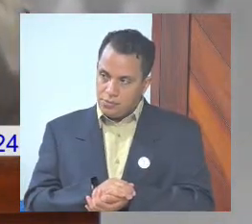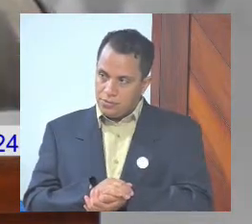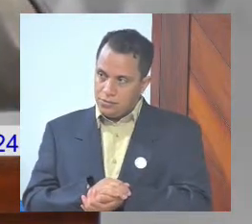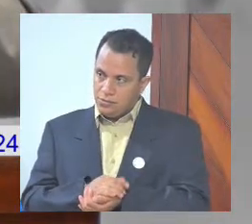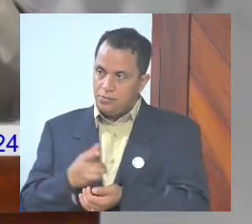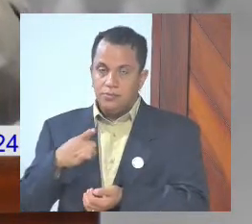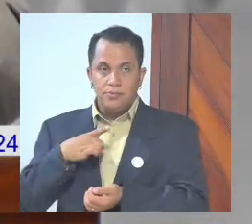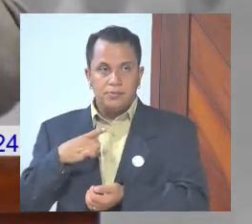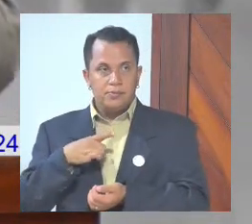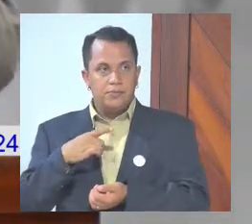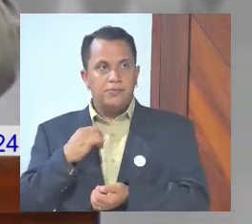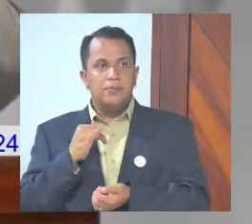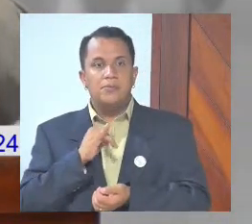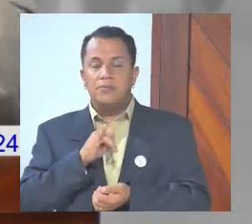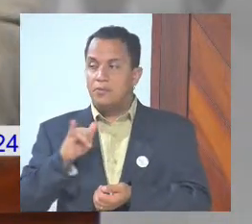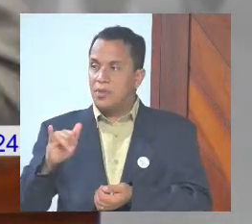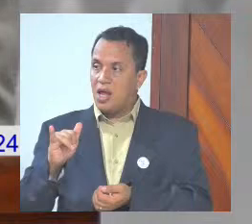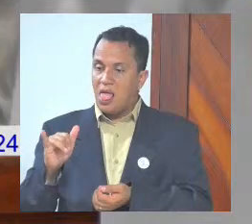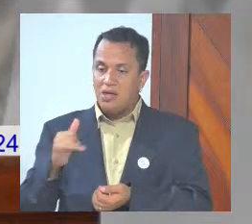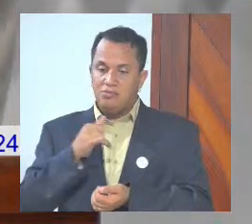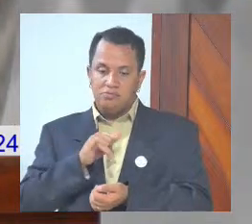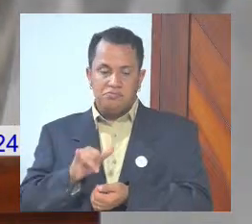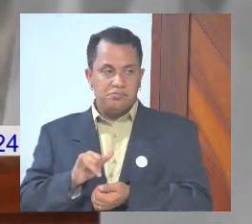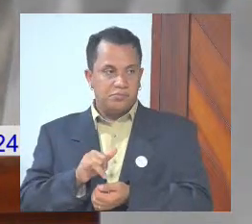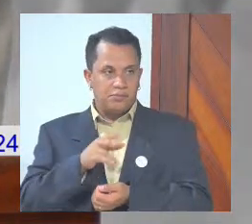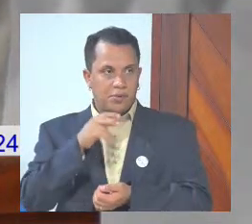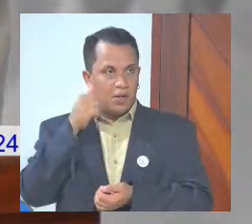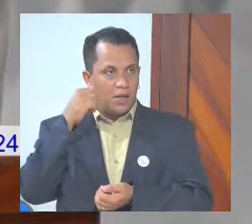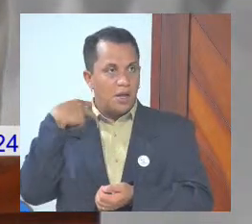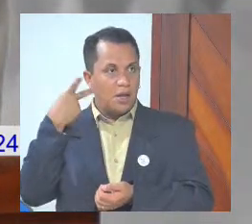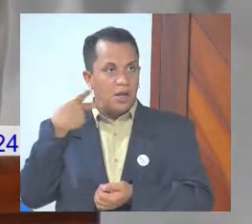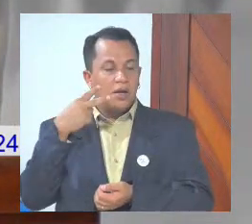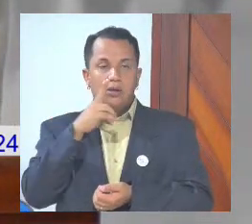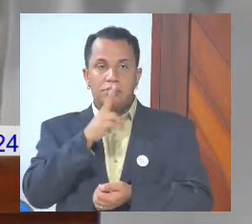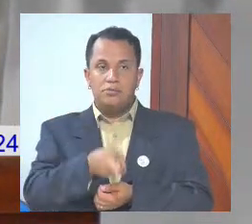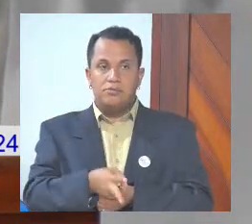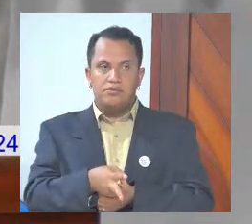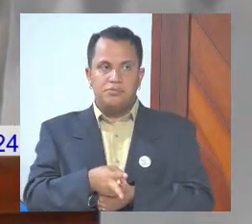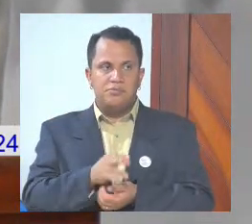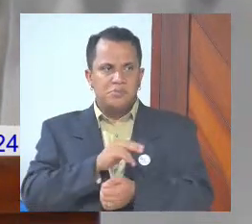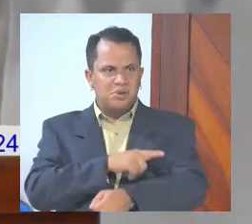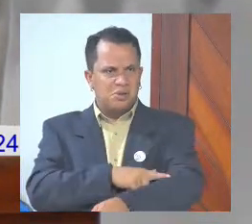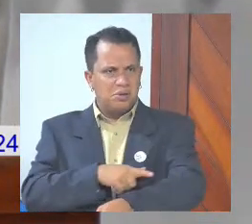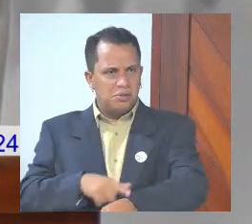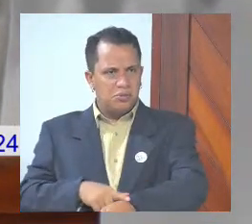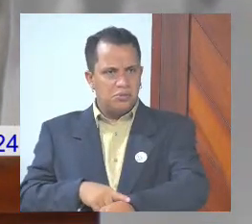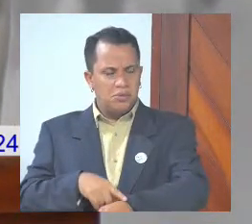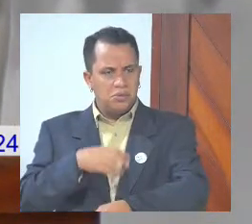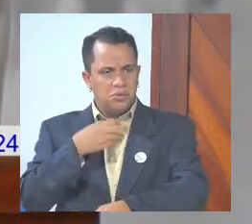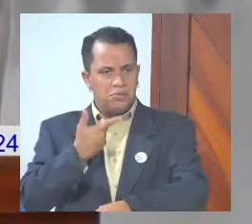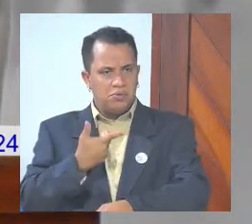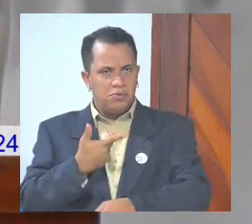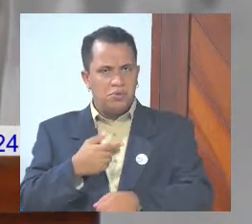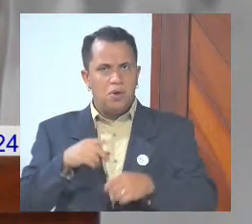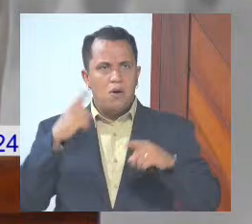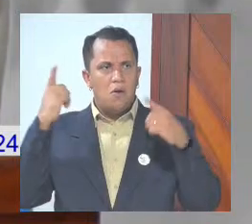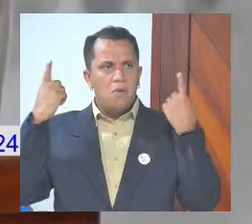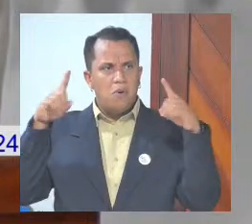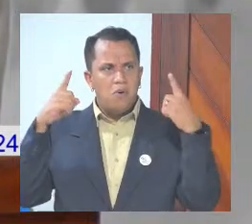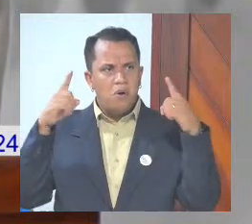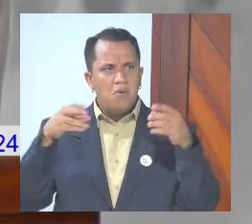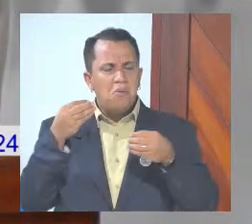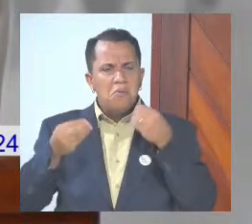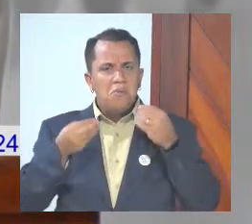Ela tinha me dito, antes de começar as falas, que a educação não estava essas coisas todas para ter esse alarde todo. Eu digo, como é